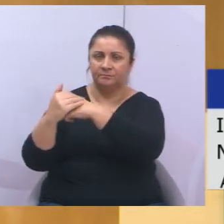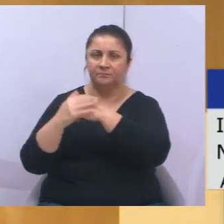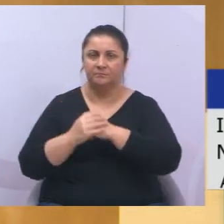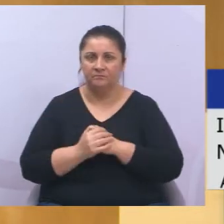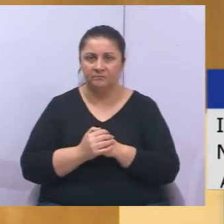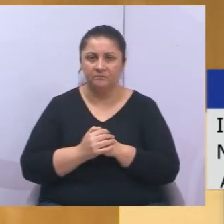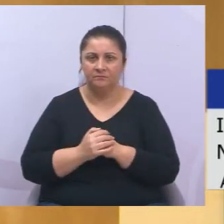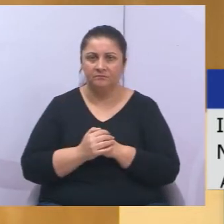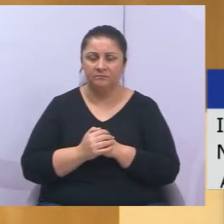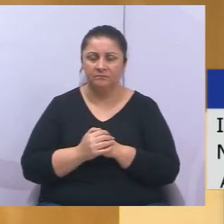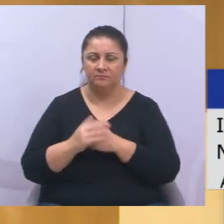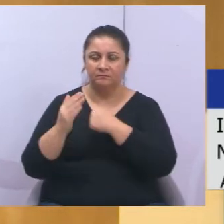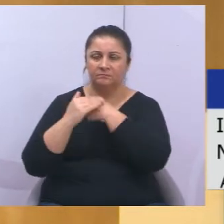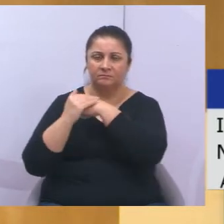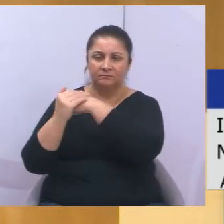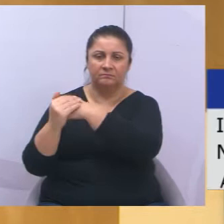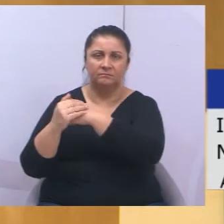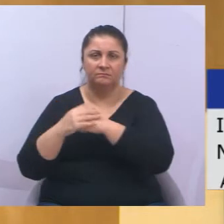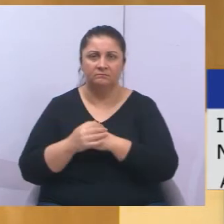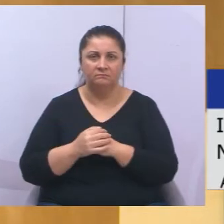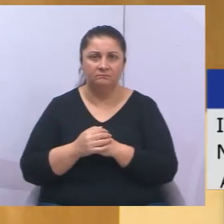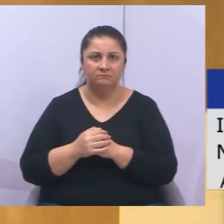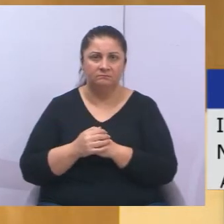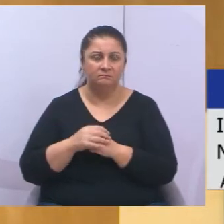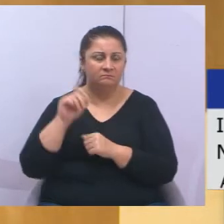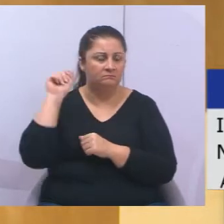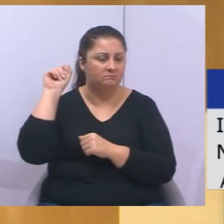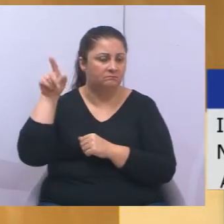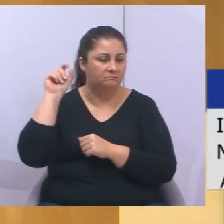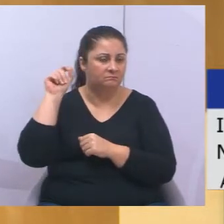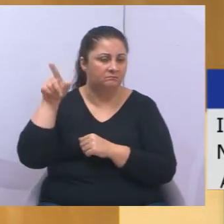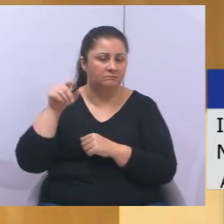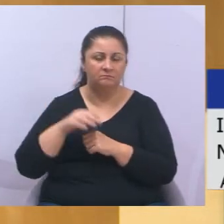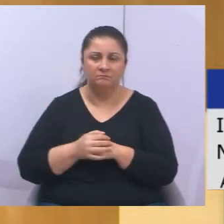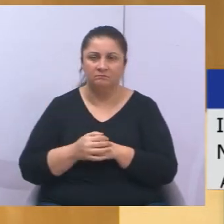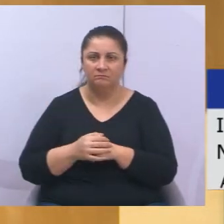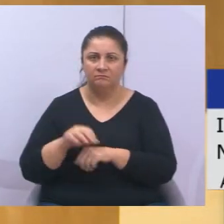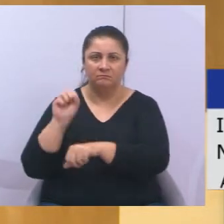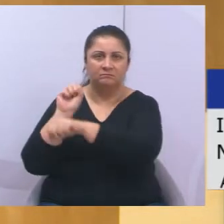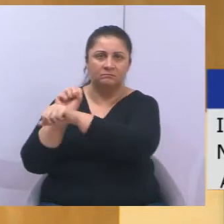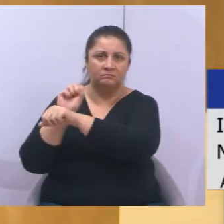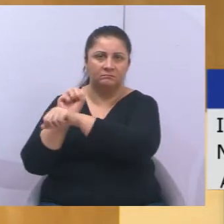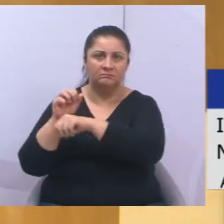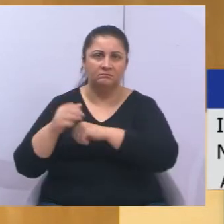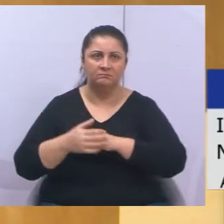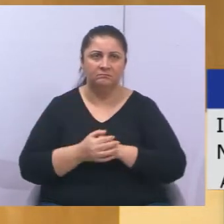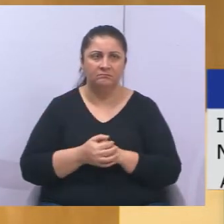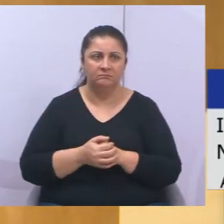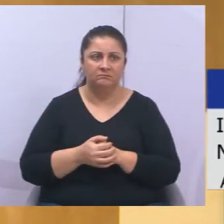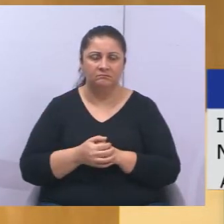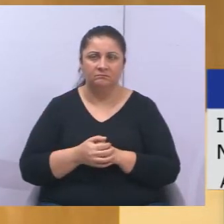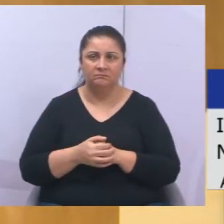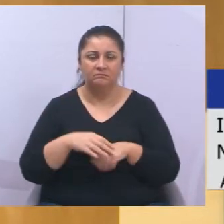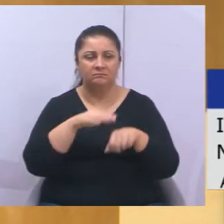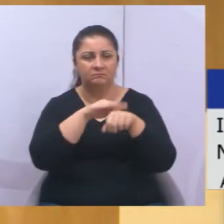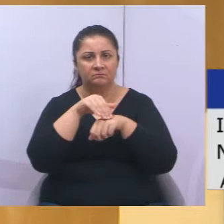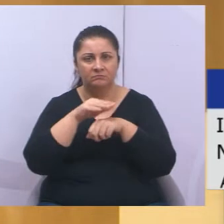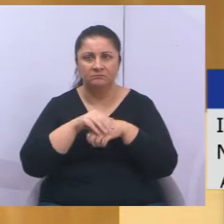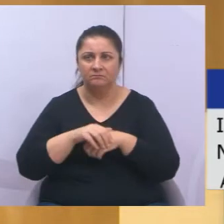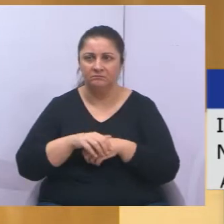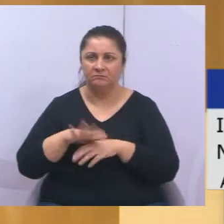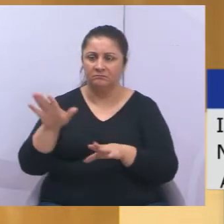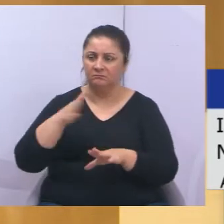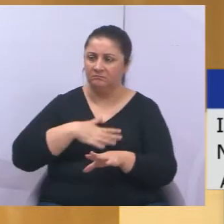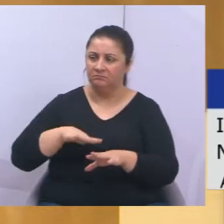A mãe chama, Manuel, vem comer. Ah, mãe, estou acabando aqui. Manuel, vem comer. Calma,